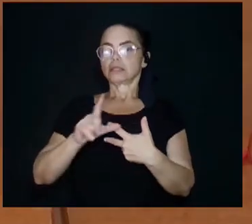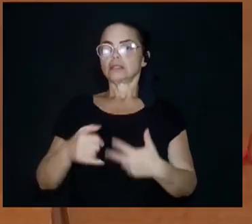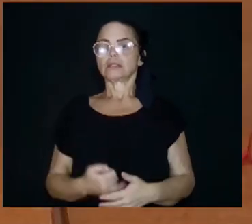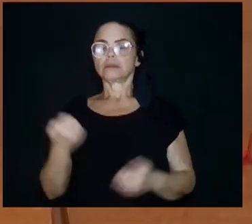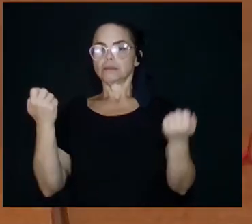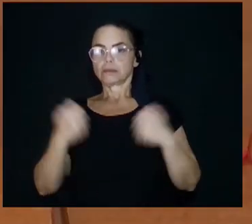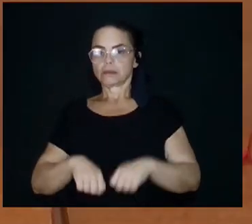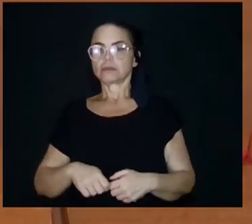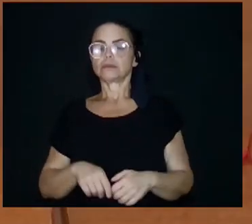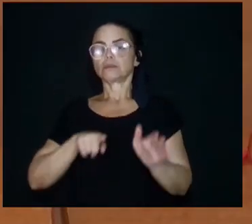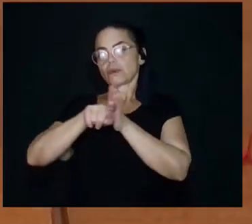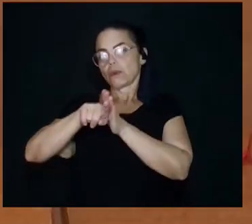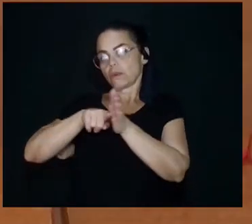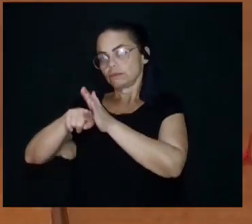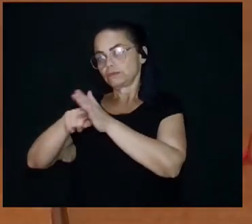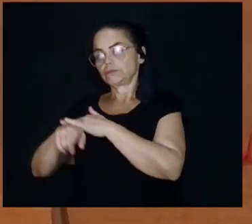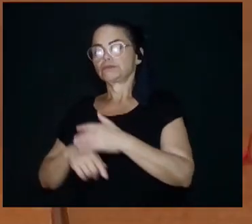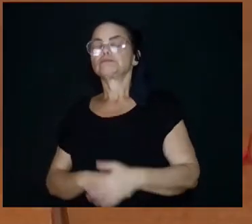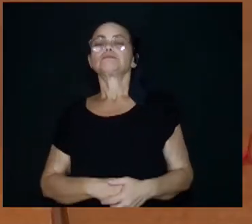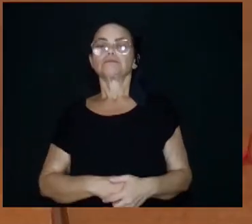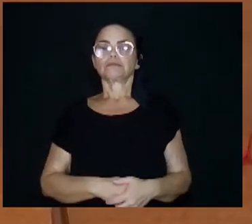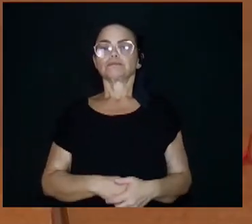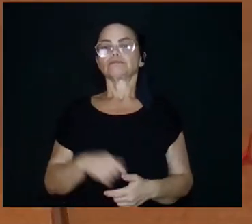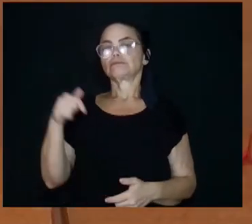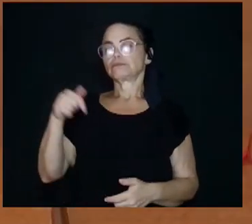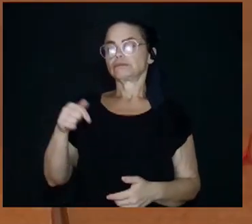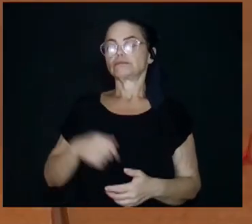consultados pela